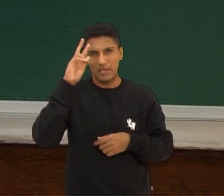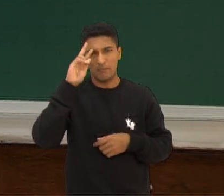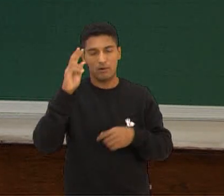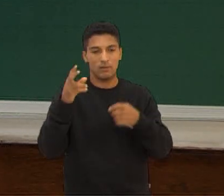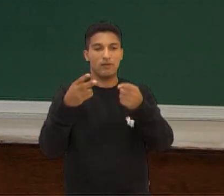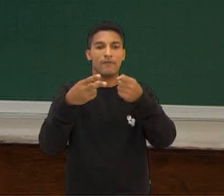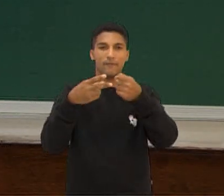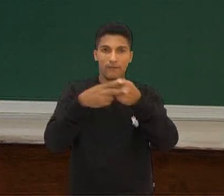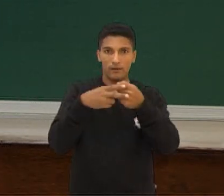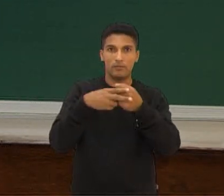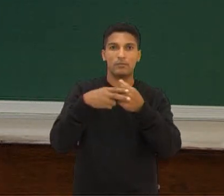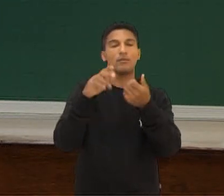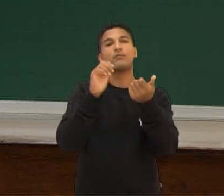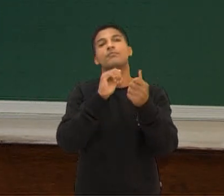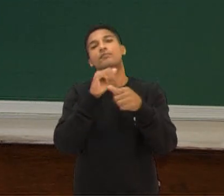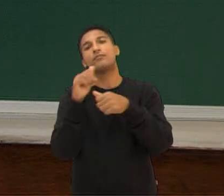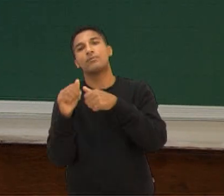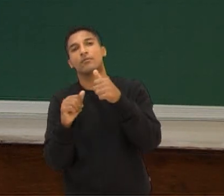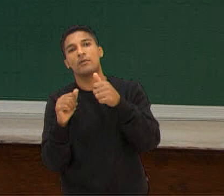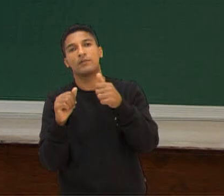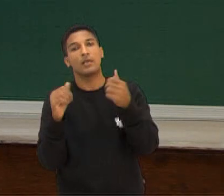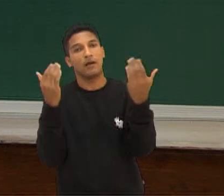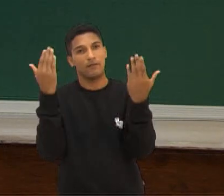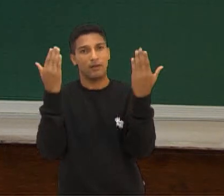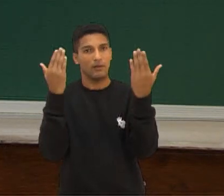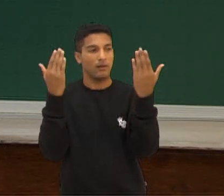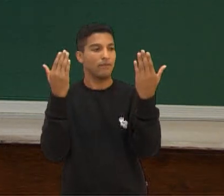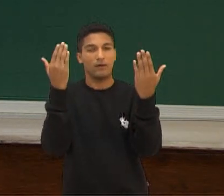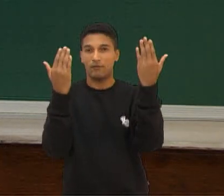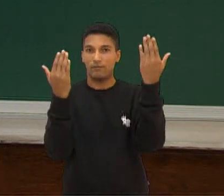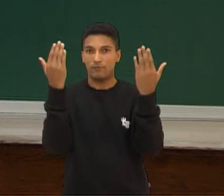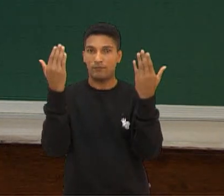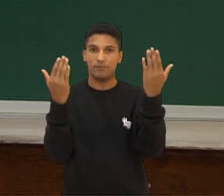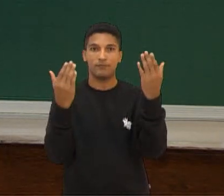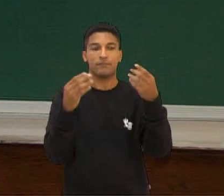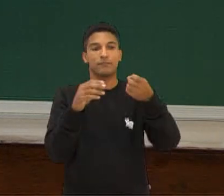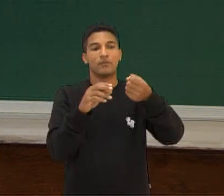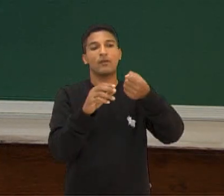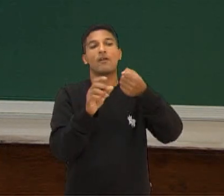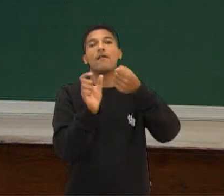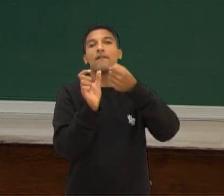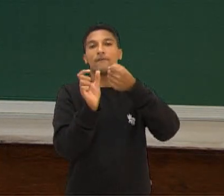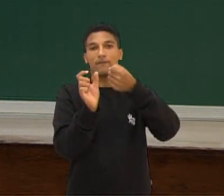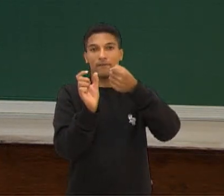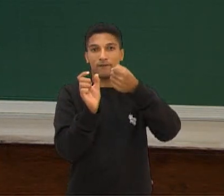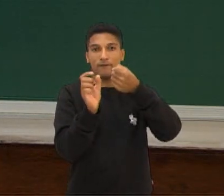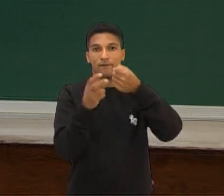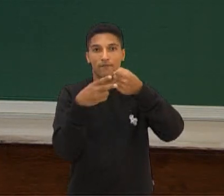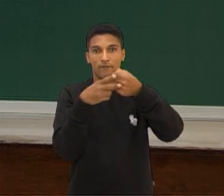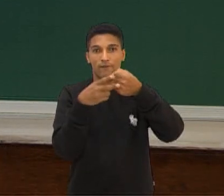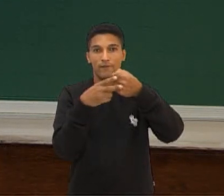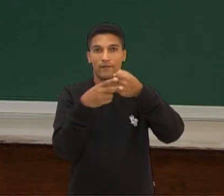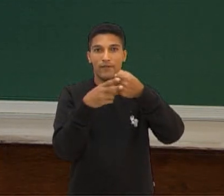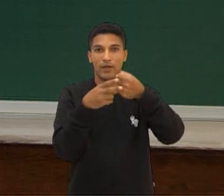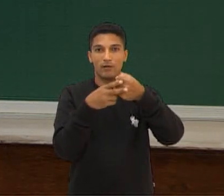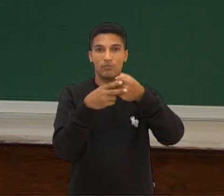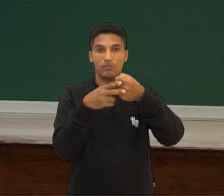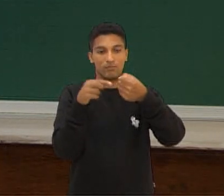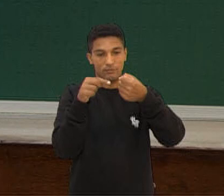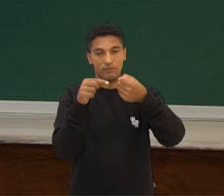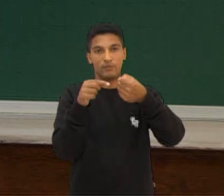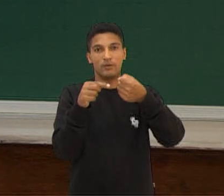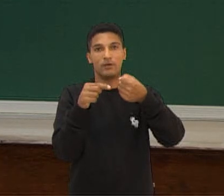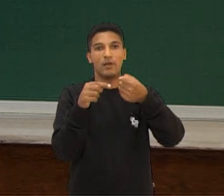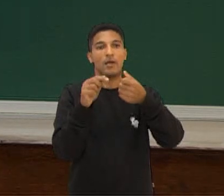nós trabalhamos, né? Que tinha o transitivo, né? Objeto direto, objeto indireto. É preciso